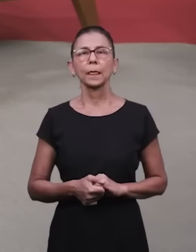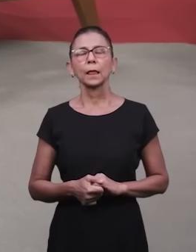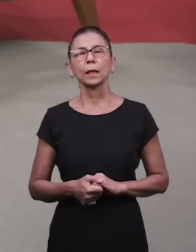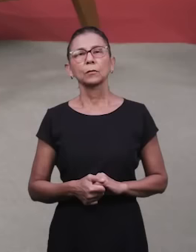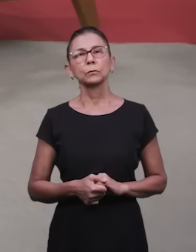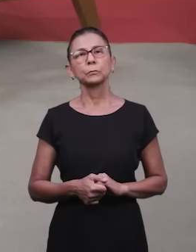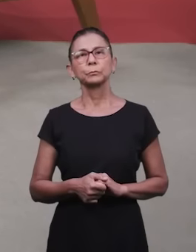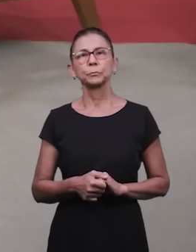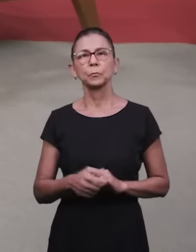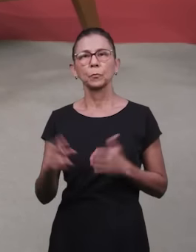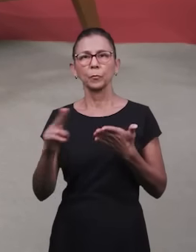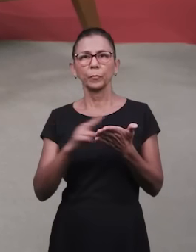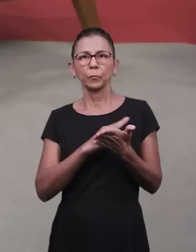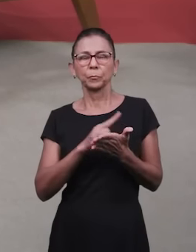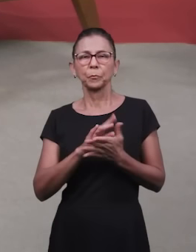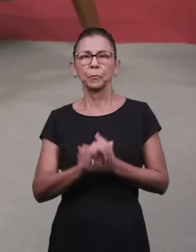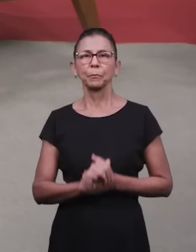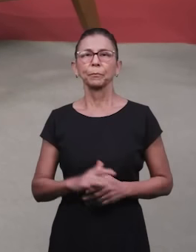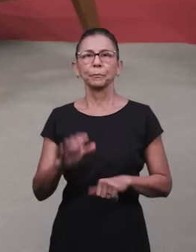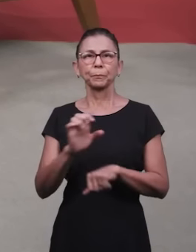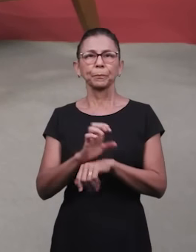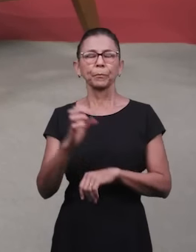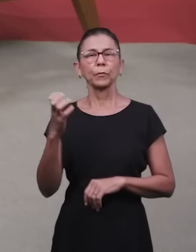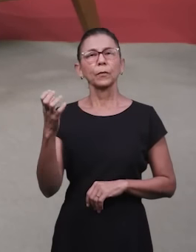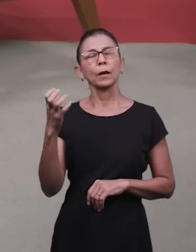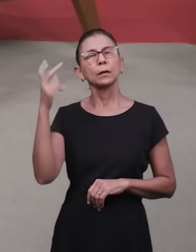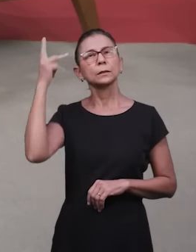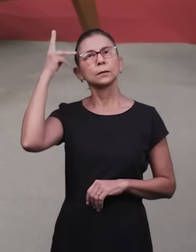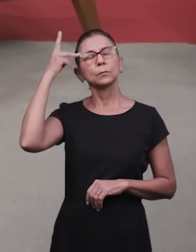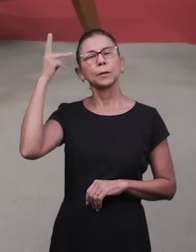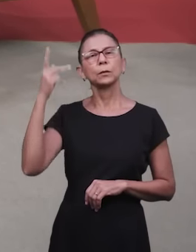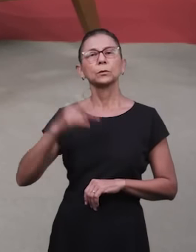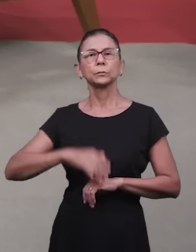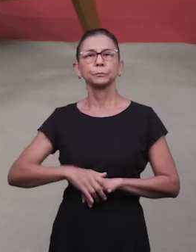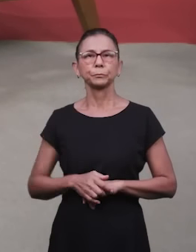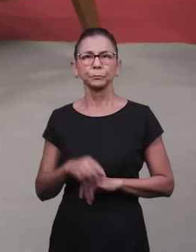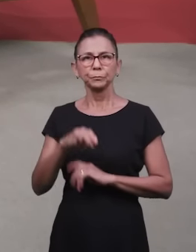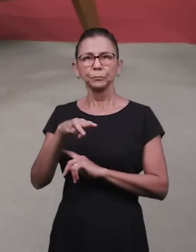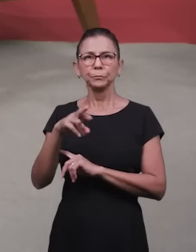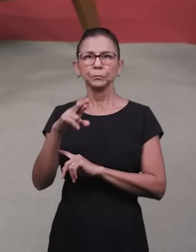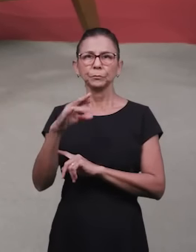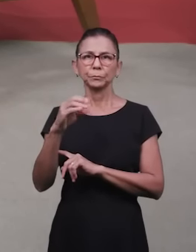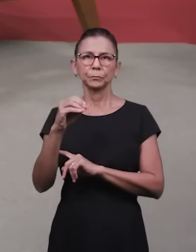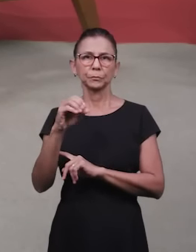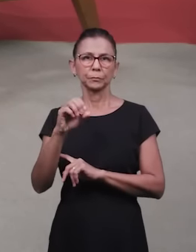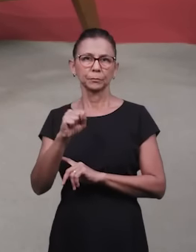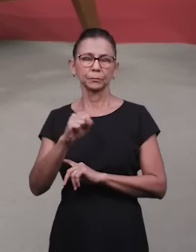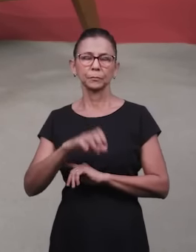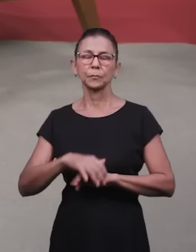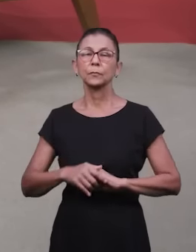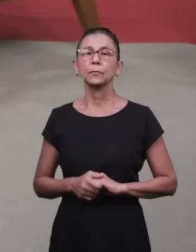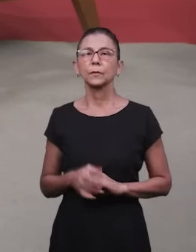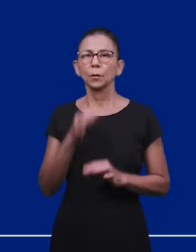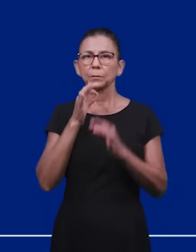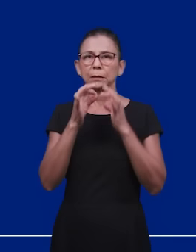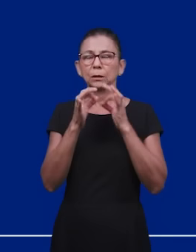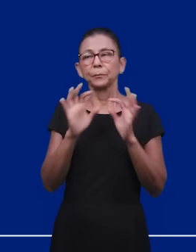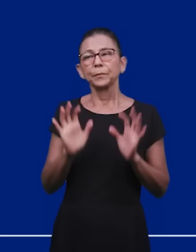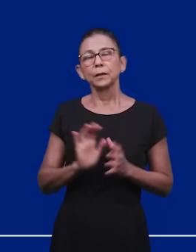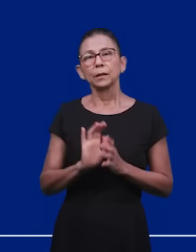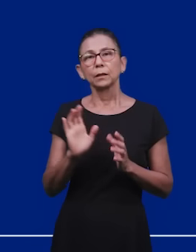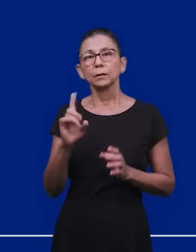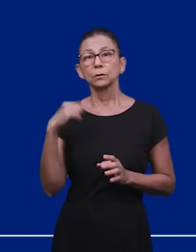foram enviadas para nós. Uma delas veio de São Paulo, capital, e foi enviada pelo nosso irmão Marco Russo. E ele disse o seguinte: para